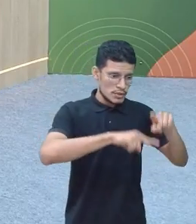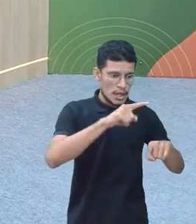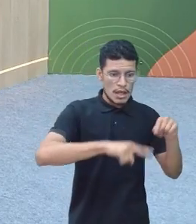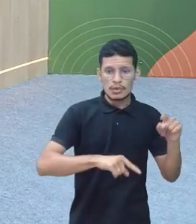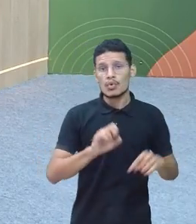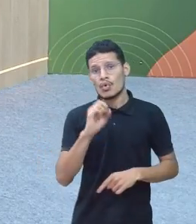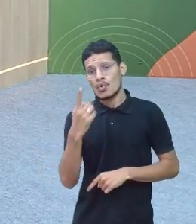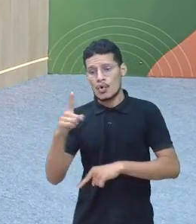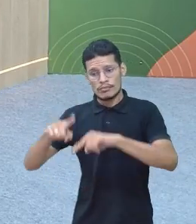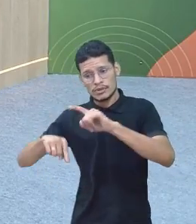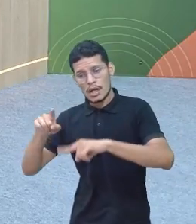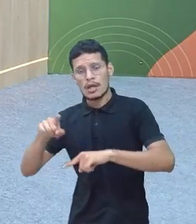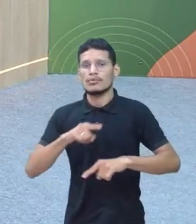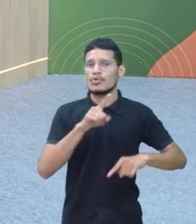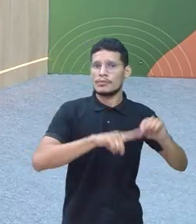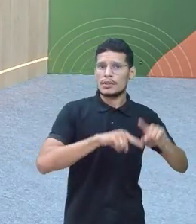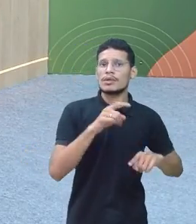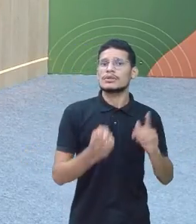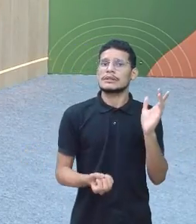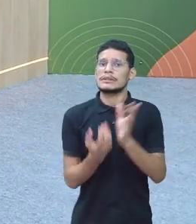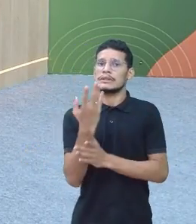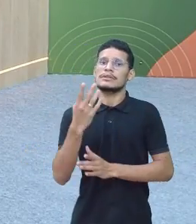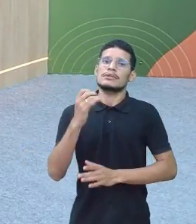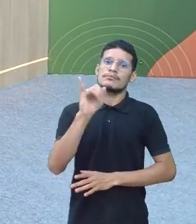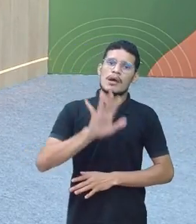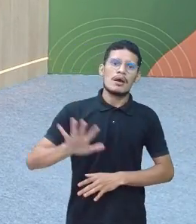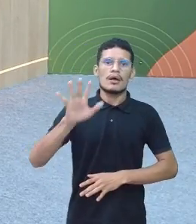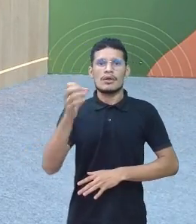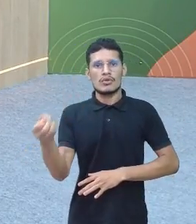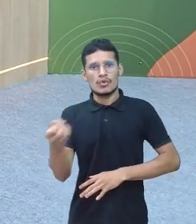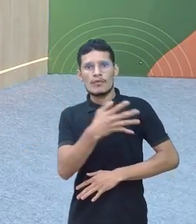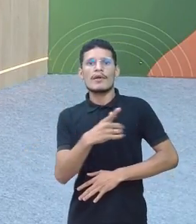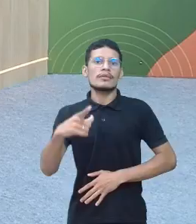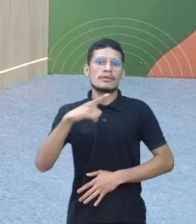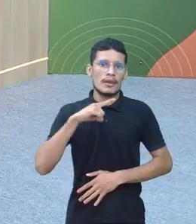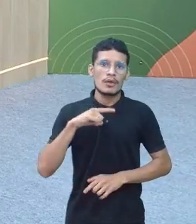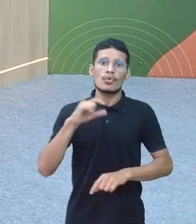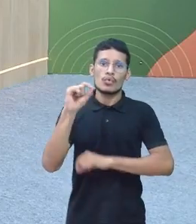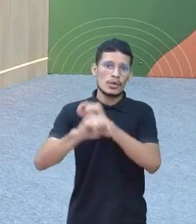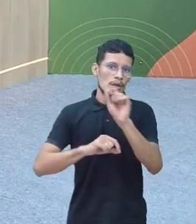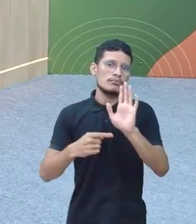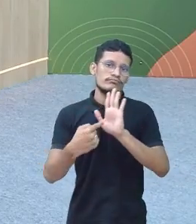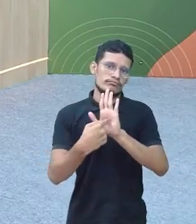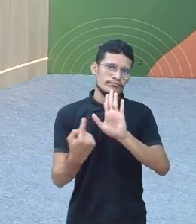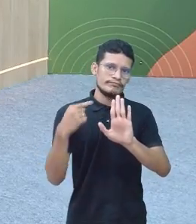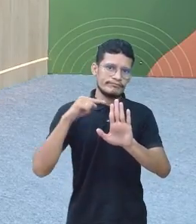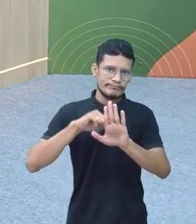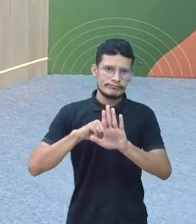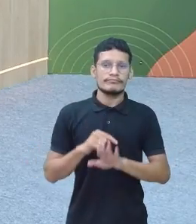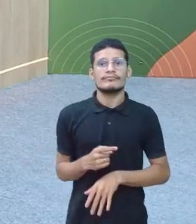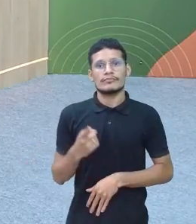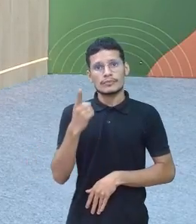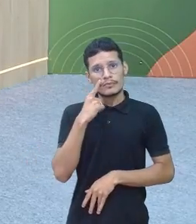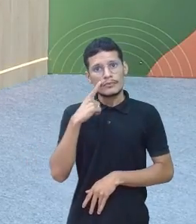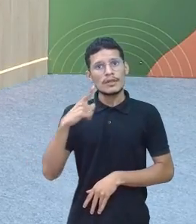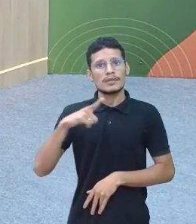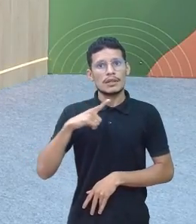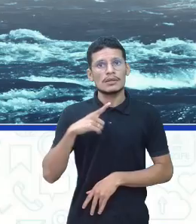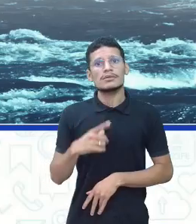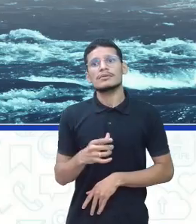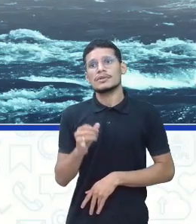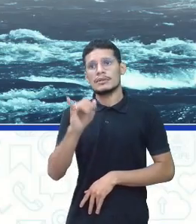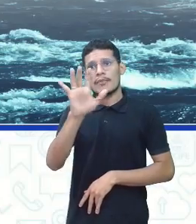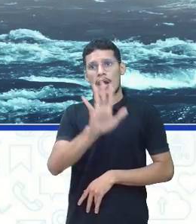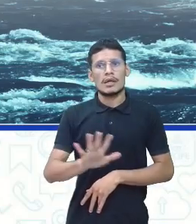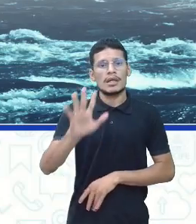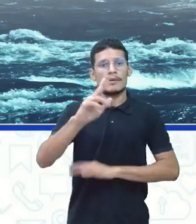dois objetos, na construção de uma imagem nova, eu tenho o recurso da metáfora. Então, a gente tem aqui uma imagenzinha